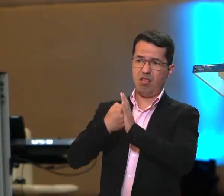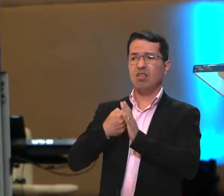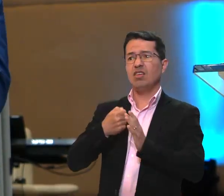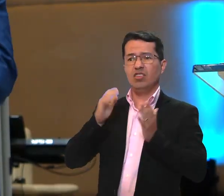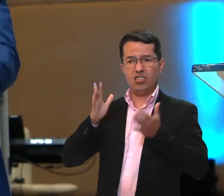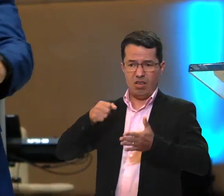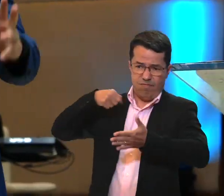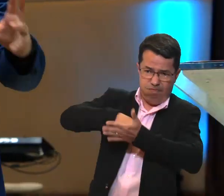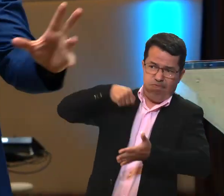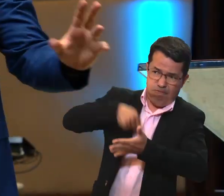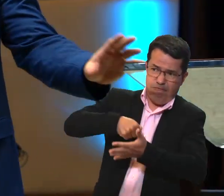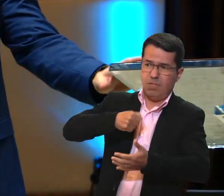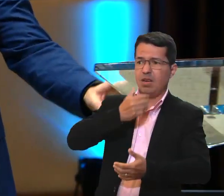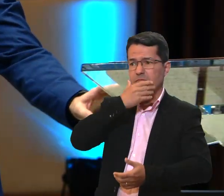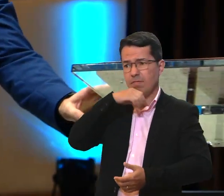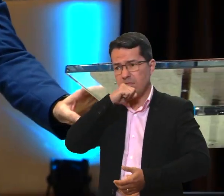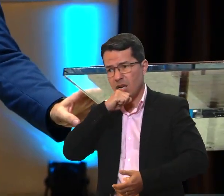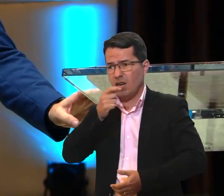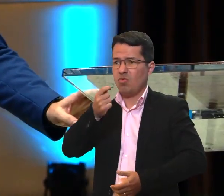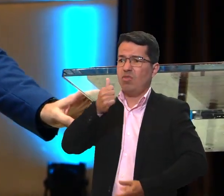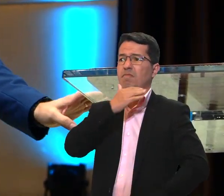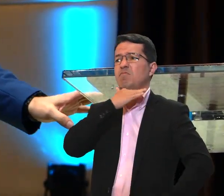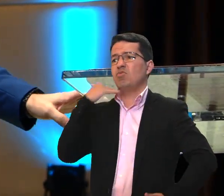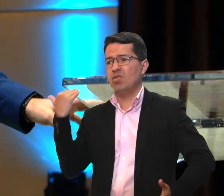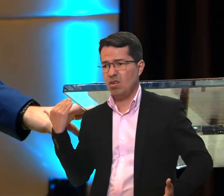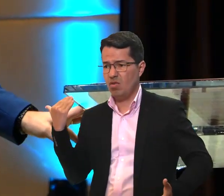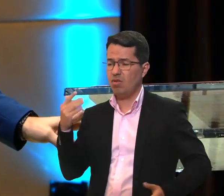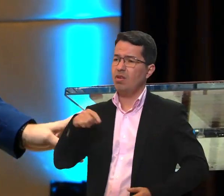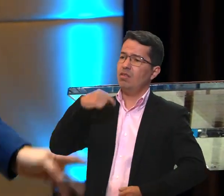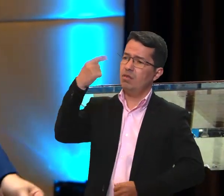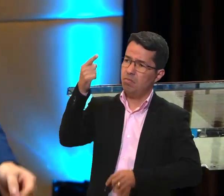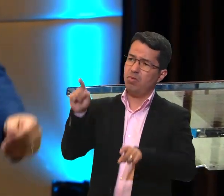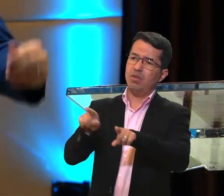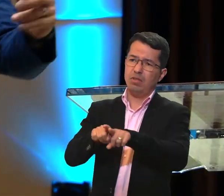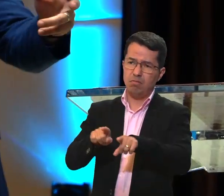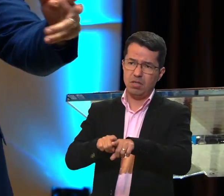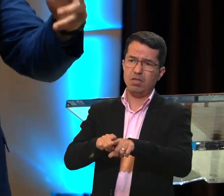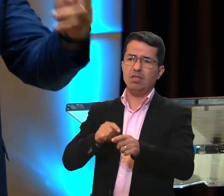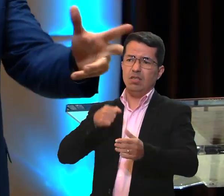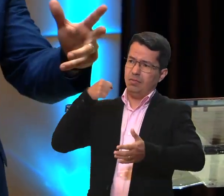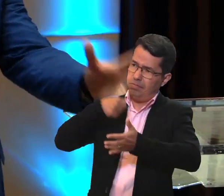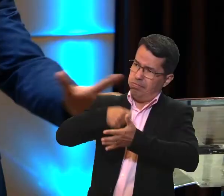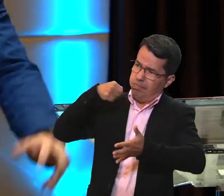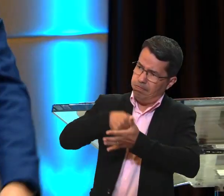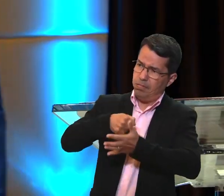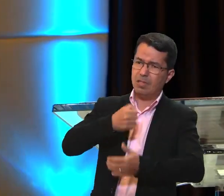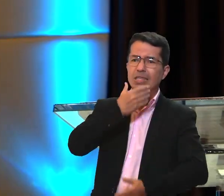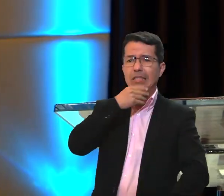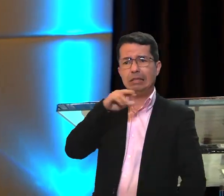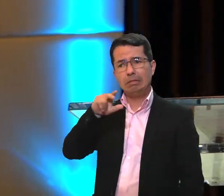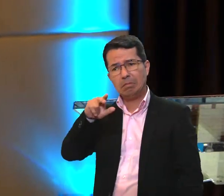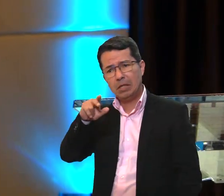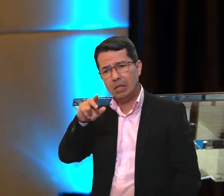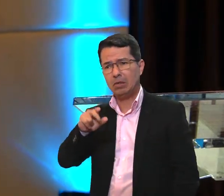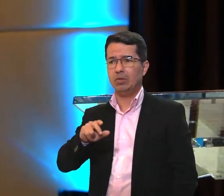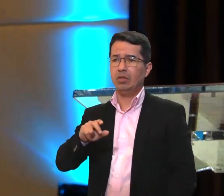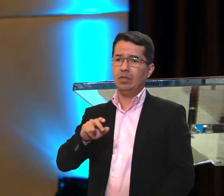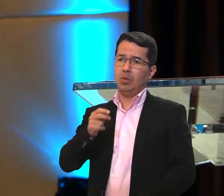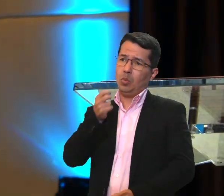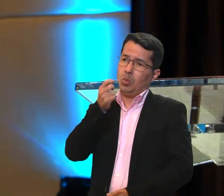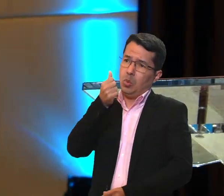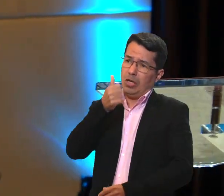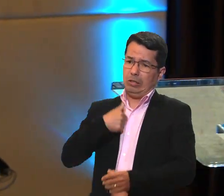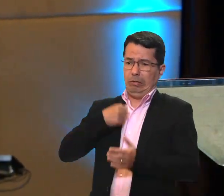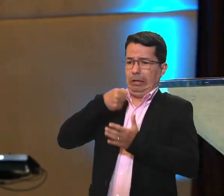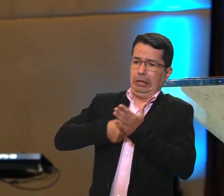pai quase até a morte. Depois, eles fizeram o mesmo com o meu irmão. E quando eu resisti